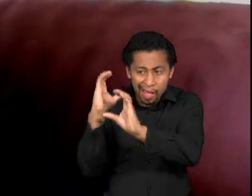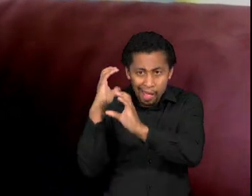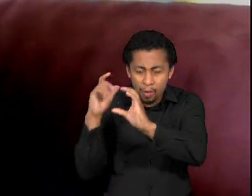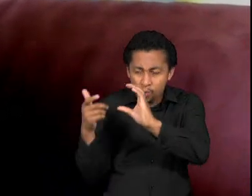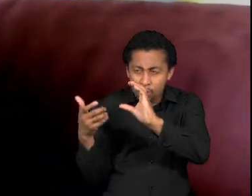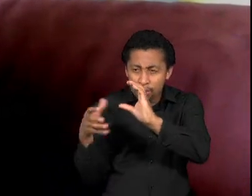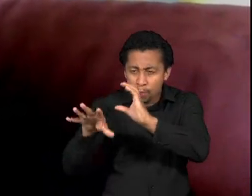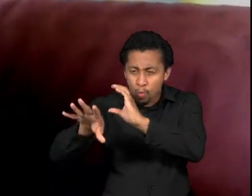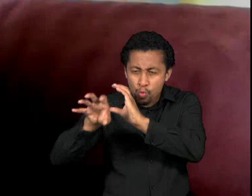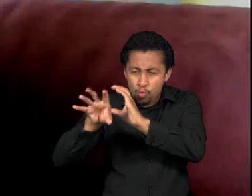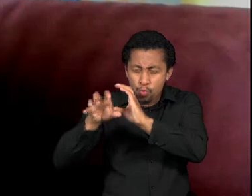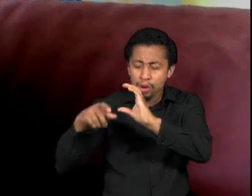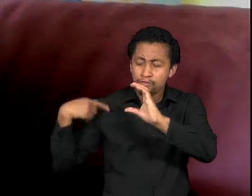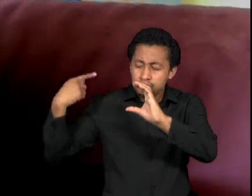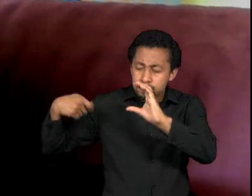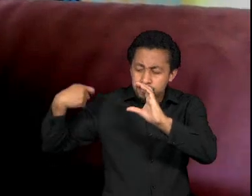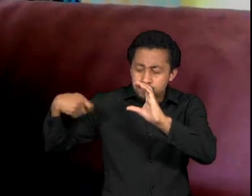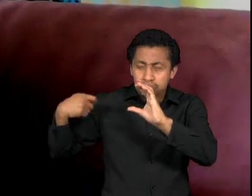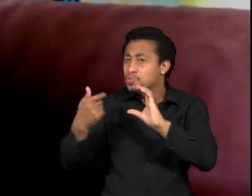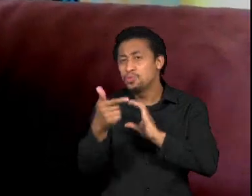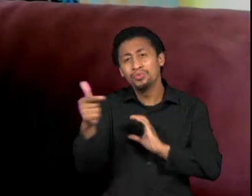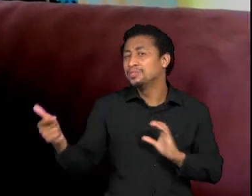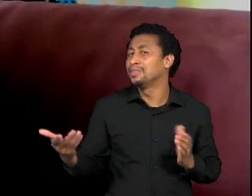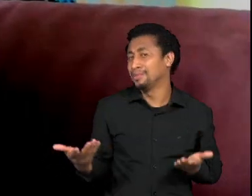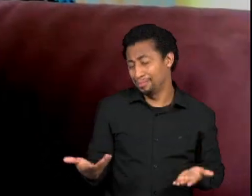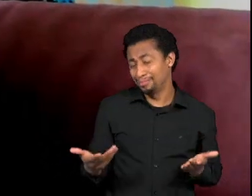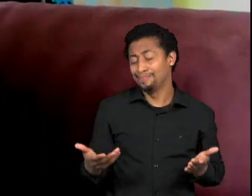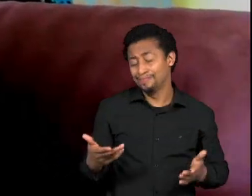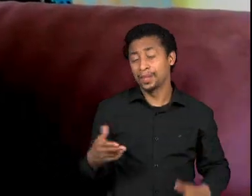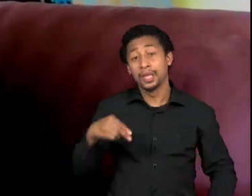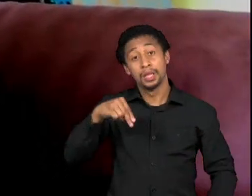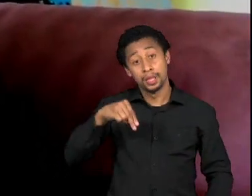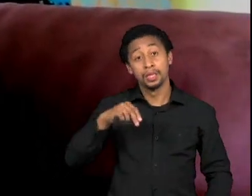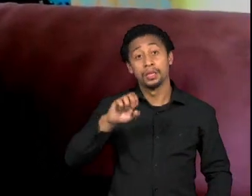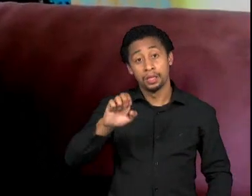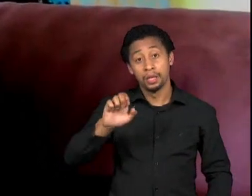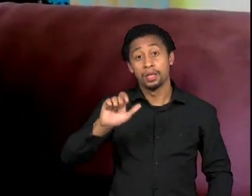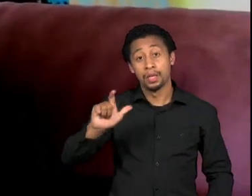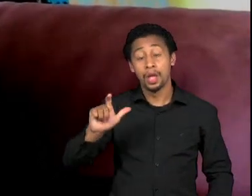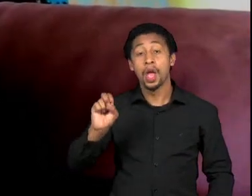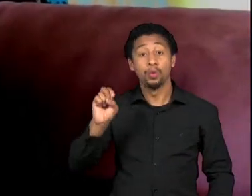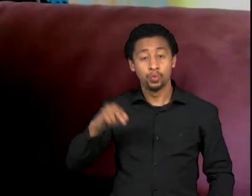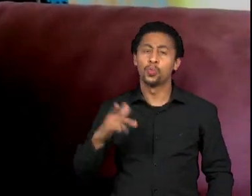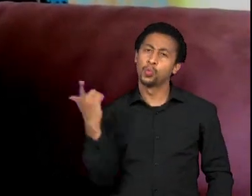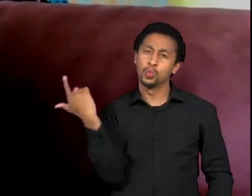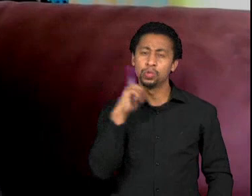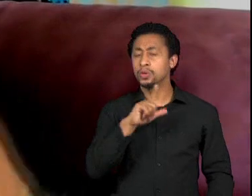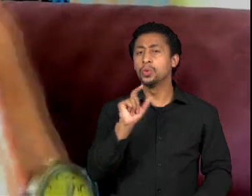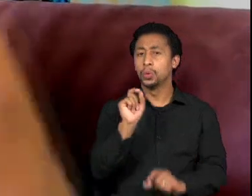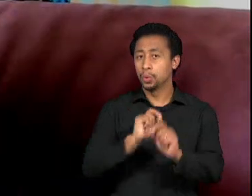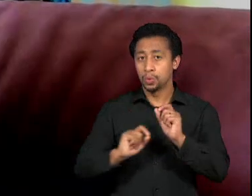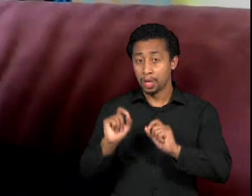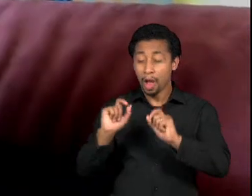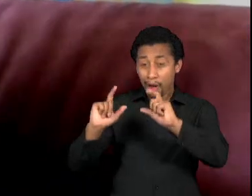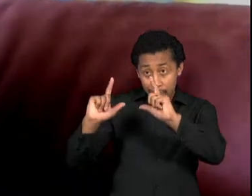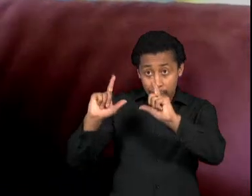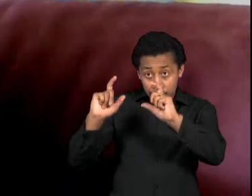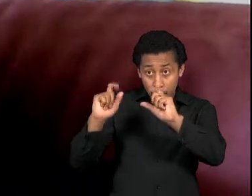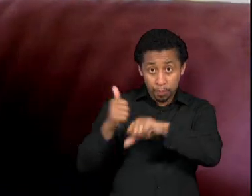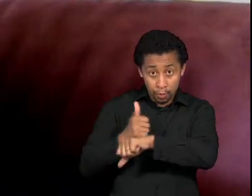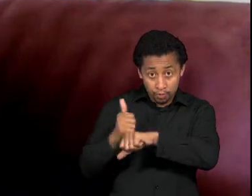O Nelson teve essa particularidade de fazer com que um fotógrafo